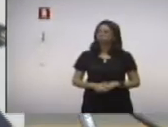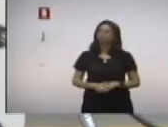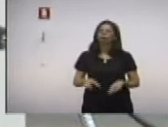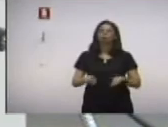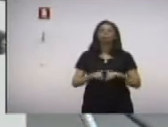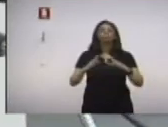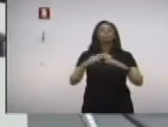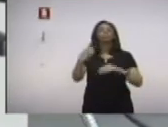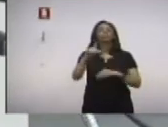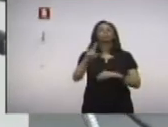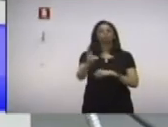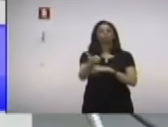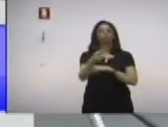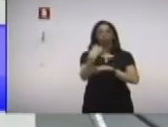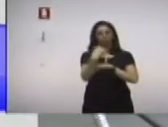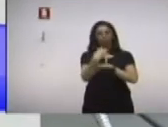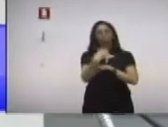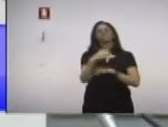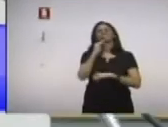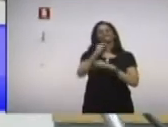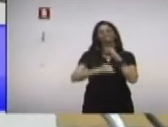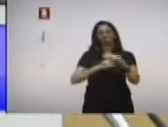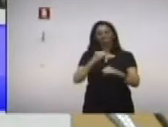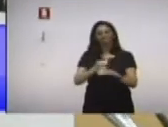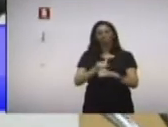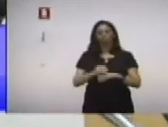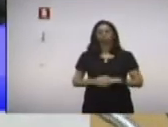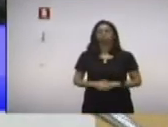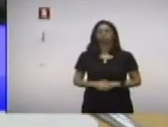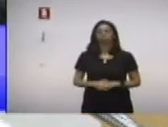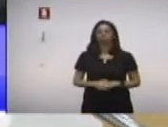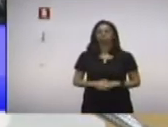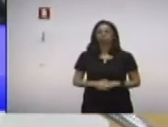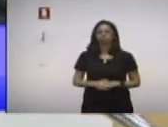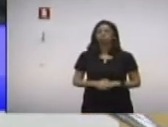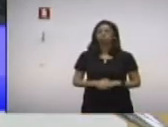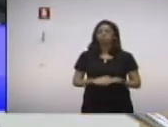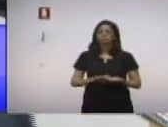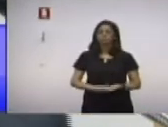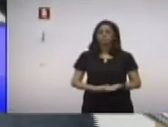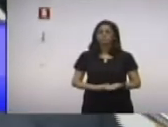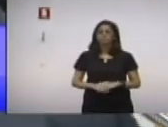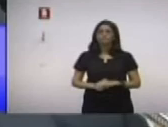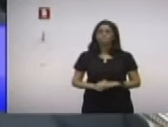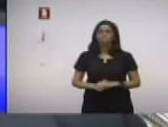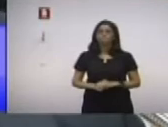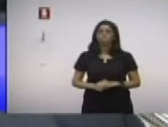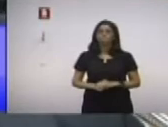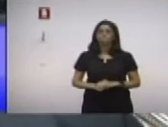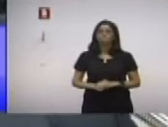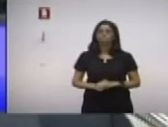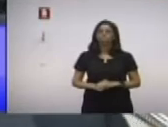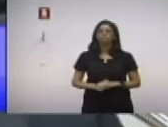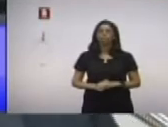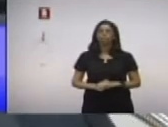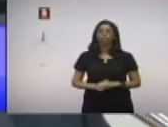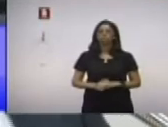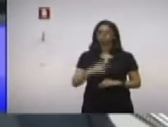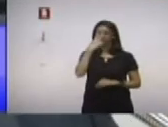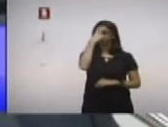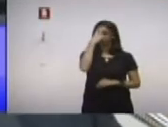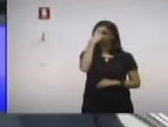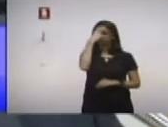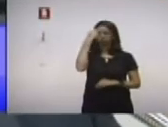pela internet eu vou acompanhar os colegas vereadores Doutor Fábio e vereadora Ângela